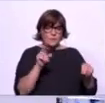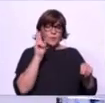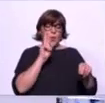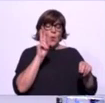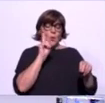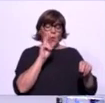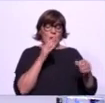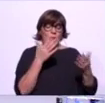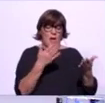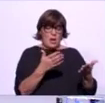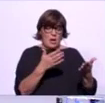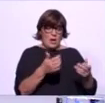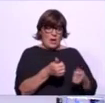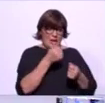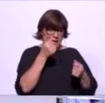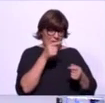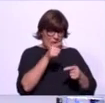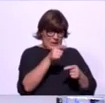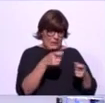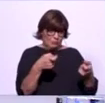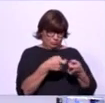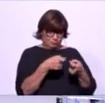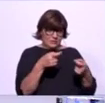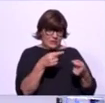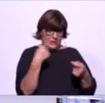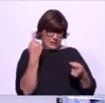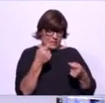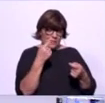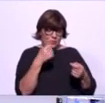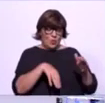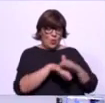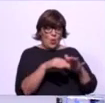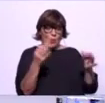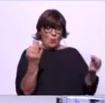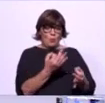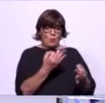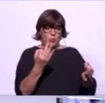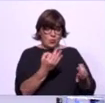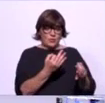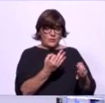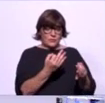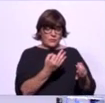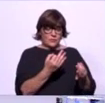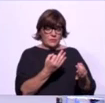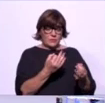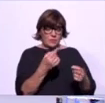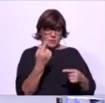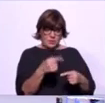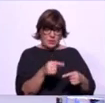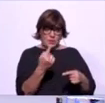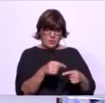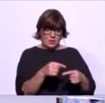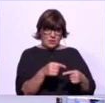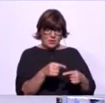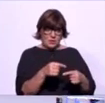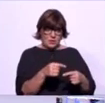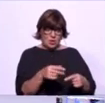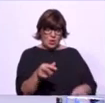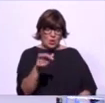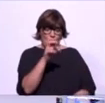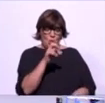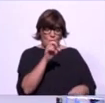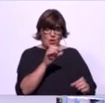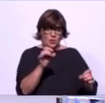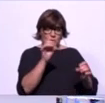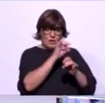os títulos nesta altura, o Futebol Clube do Porto teve 8